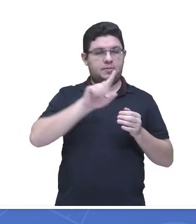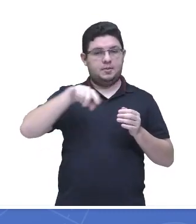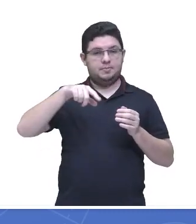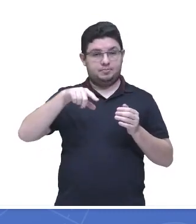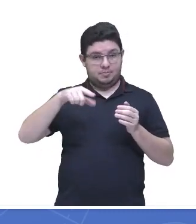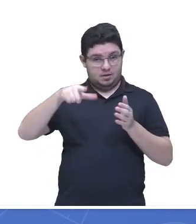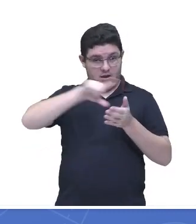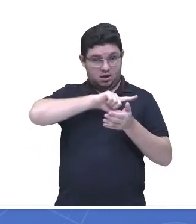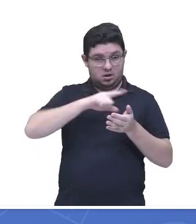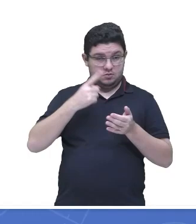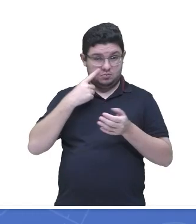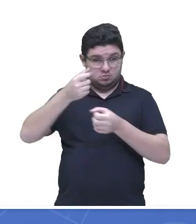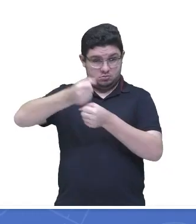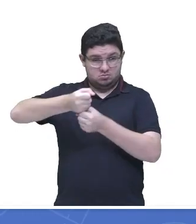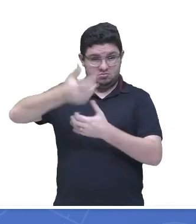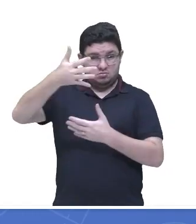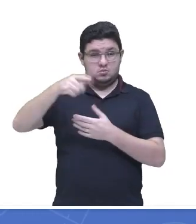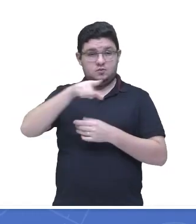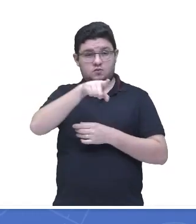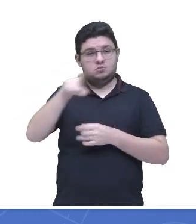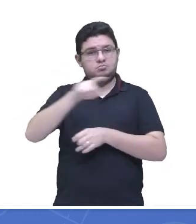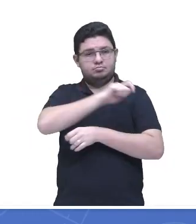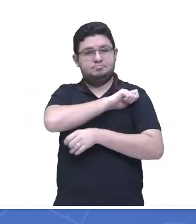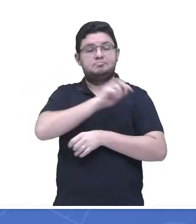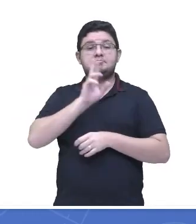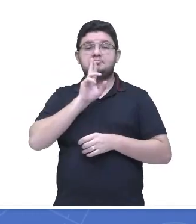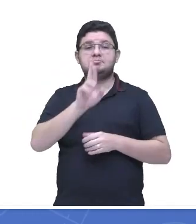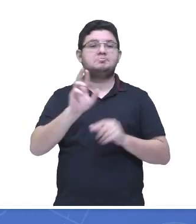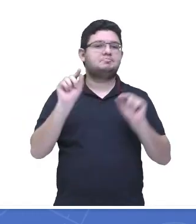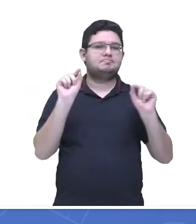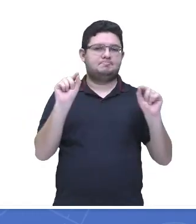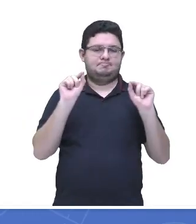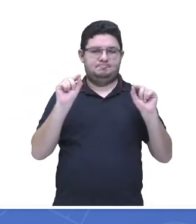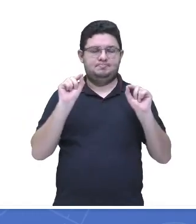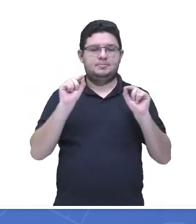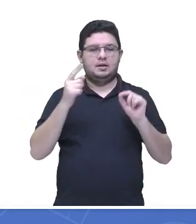uso dos prefixos. Let's go! Quem vai conversar comigo aqui? Quem vai participar, né?